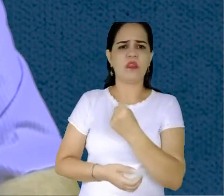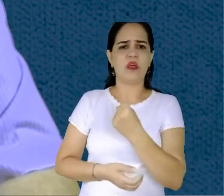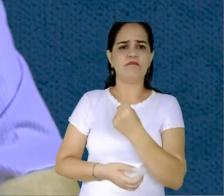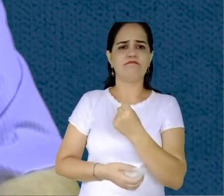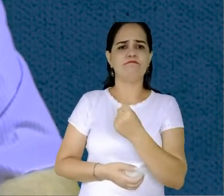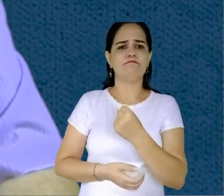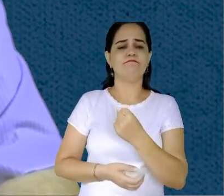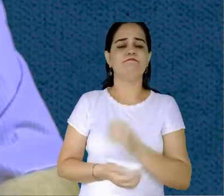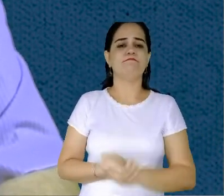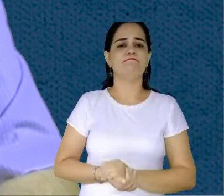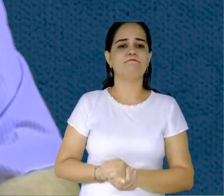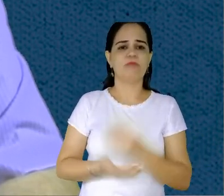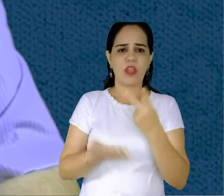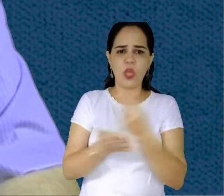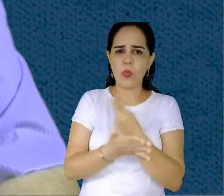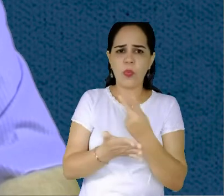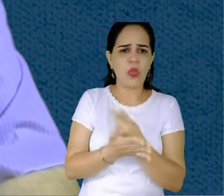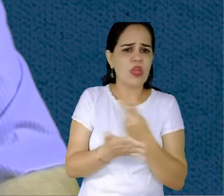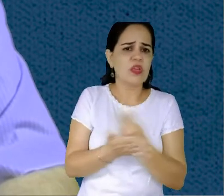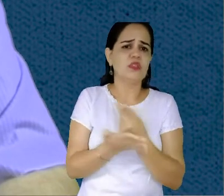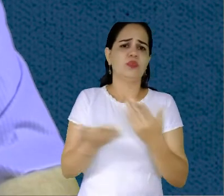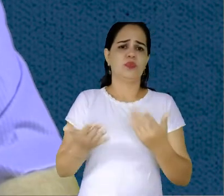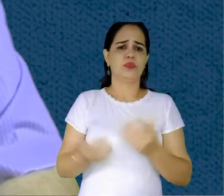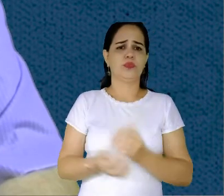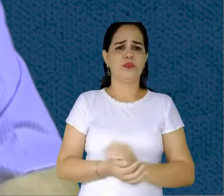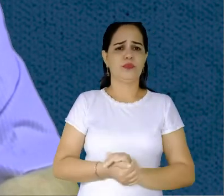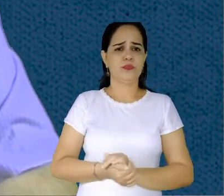criminoso. Não esqueçamos isso.